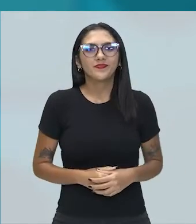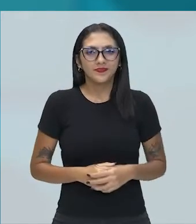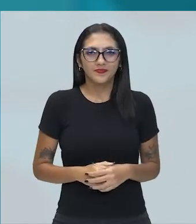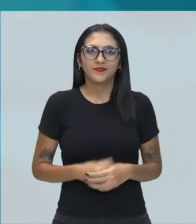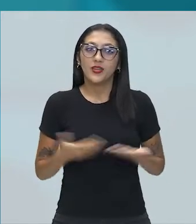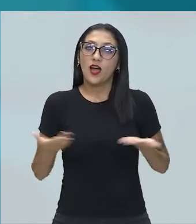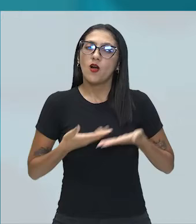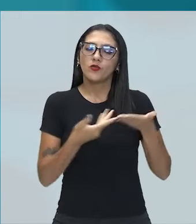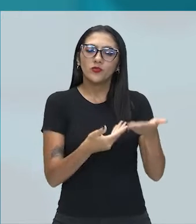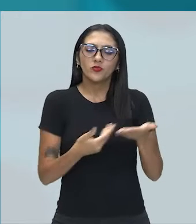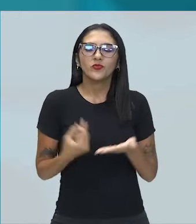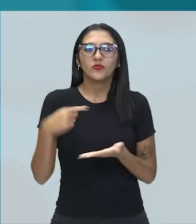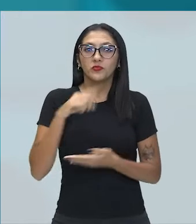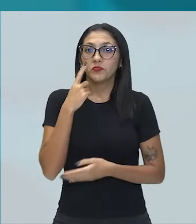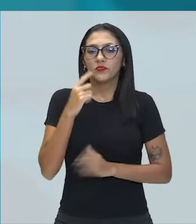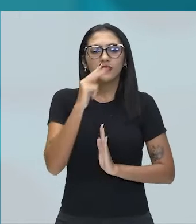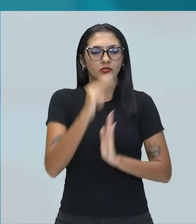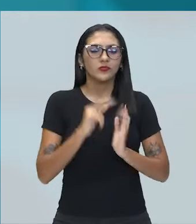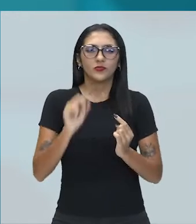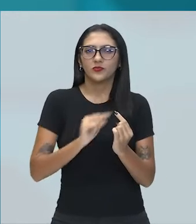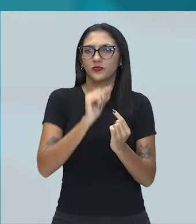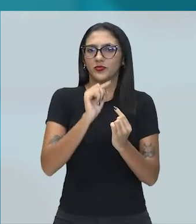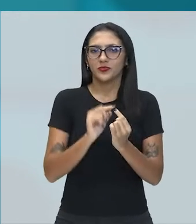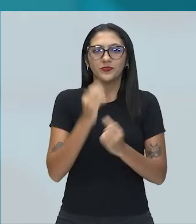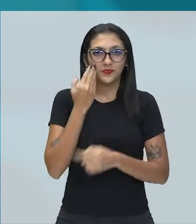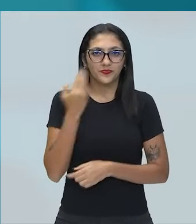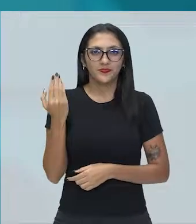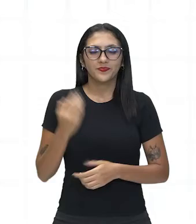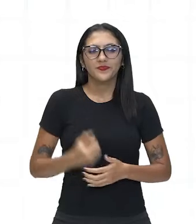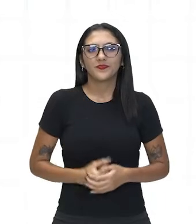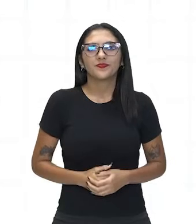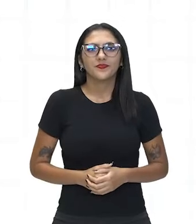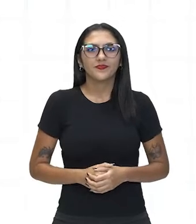Convido vocês agora para fazer a leitura do objeto aqui comigo. Vamos lá?